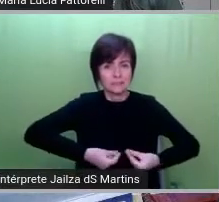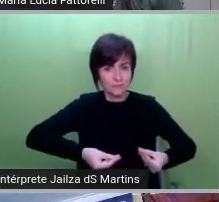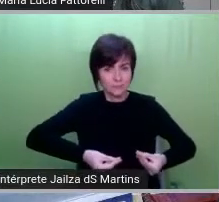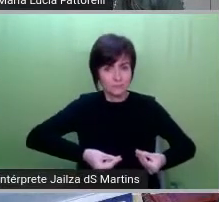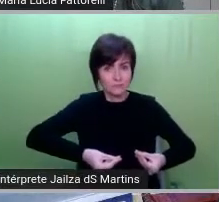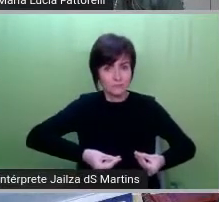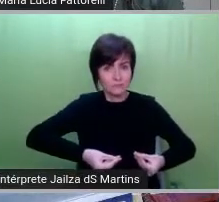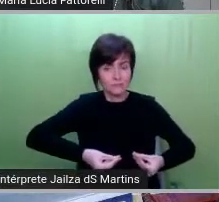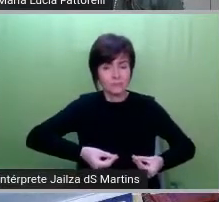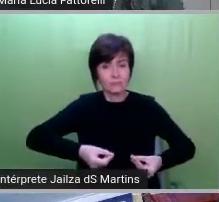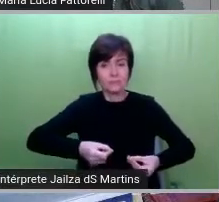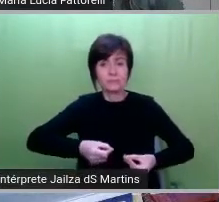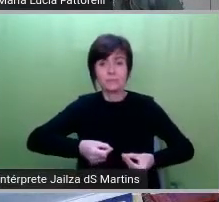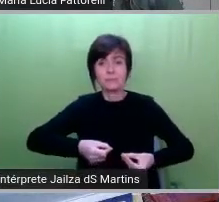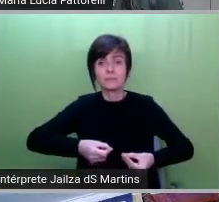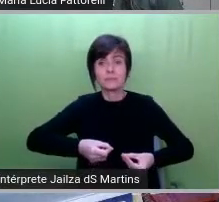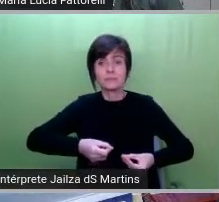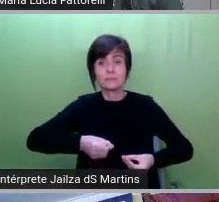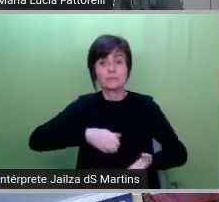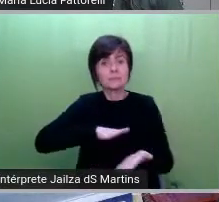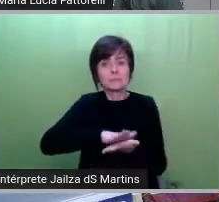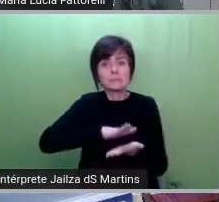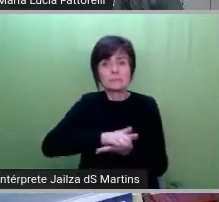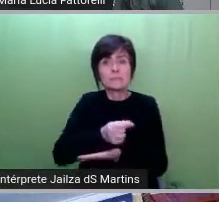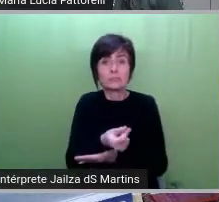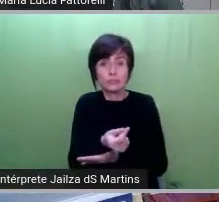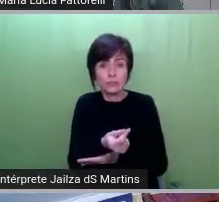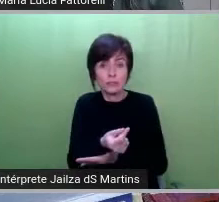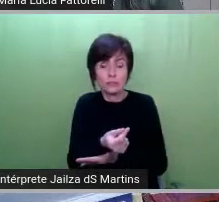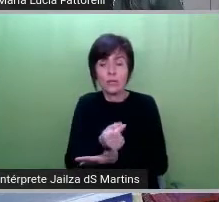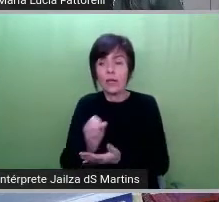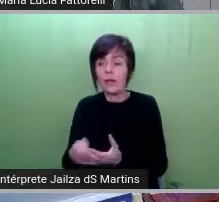ele cria muito dinheiro e aí ele vai criar inflação.